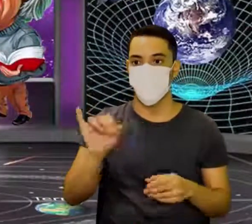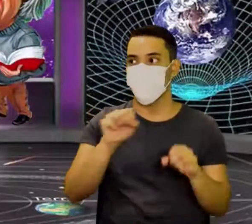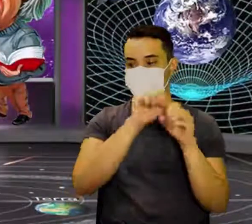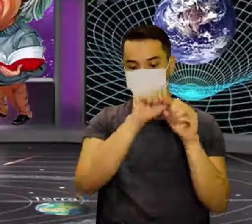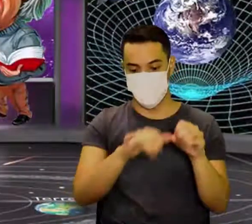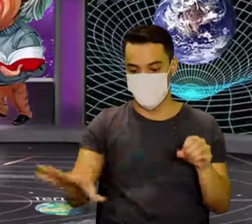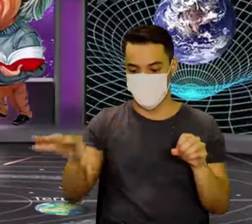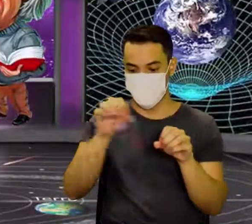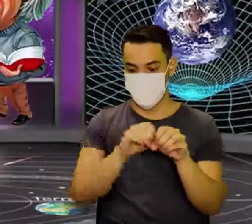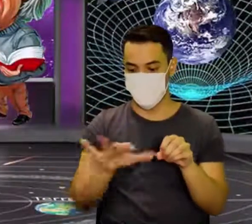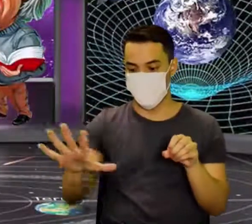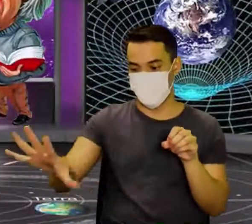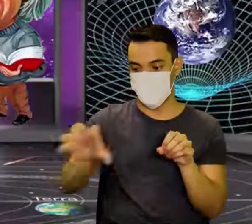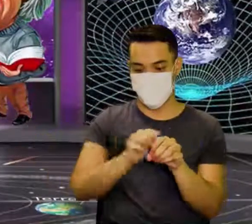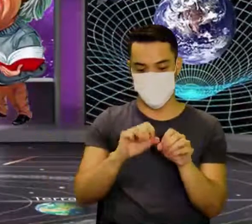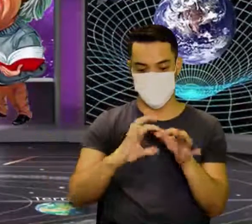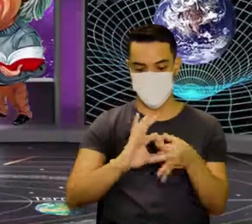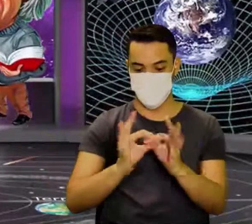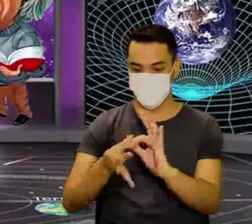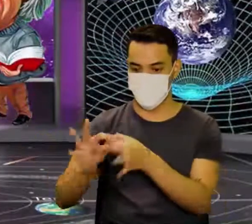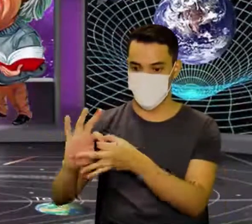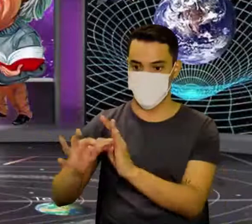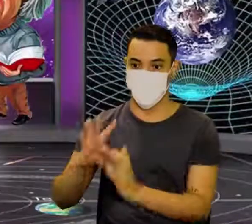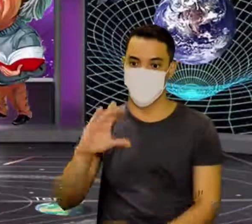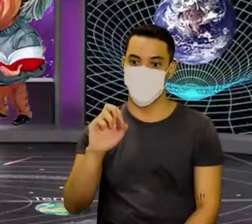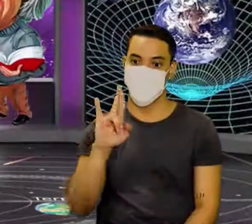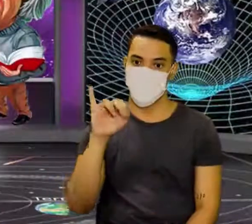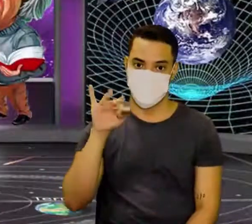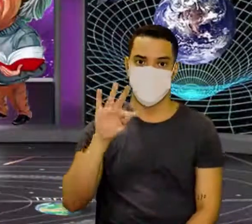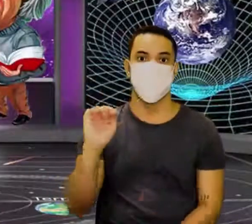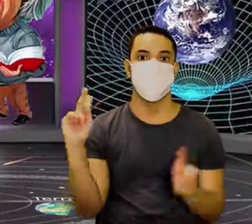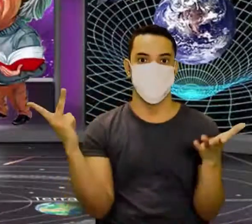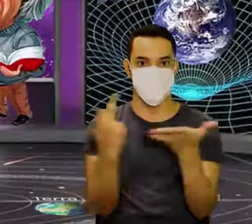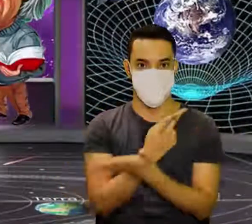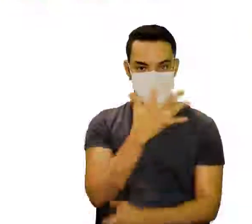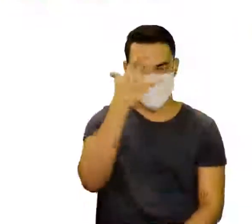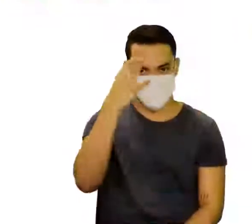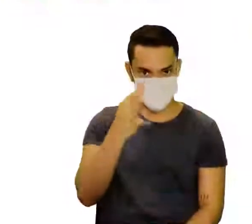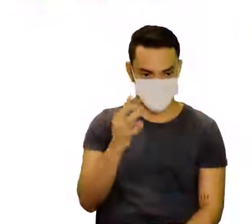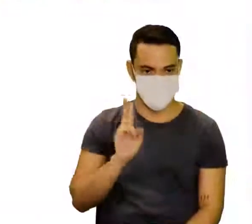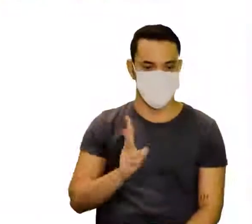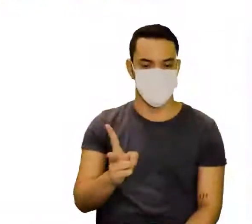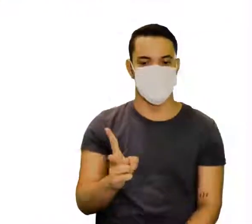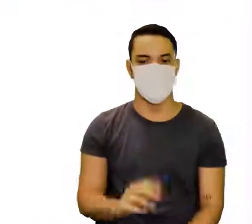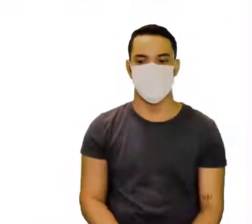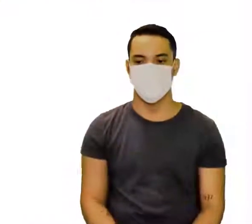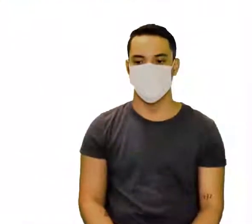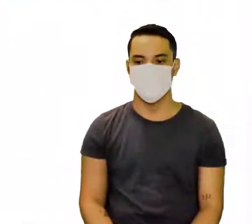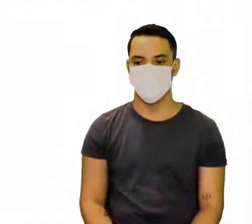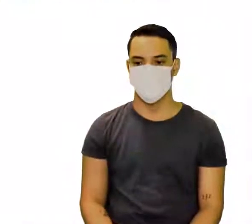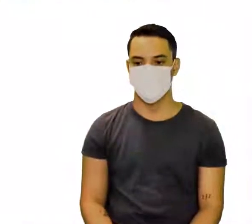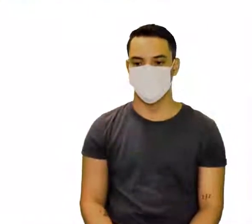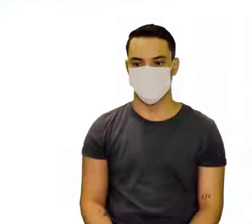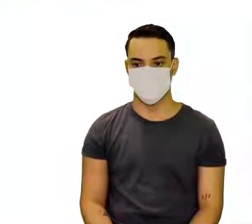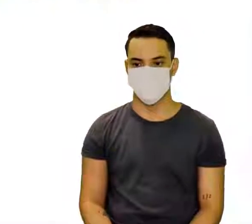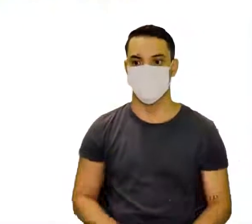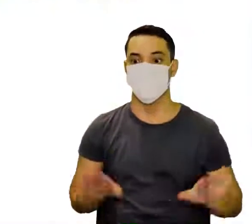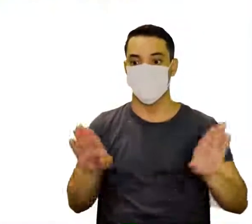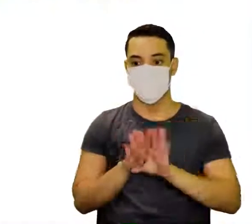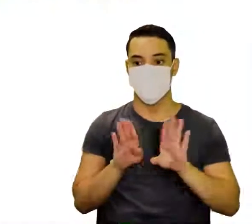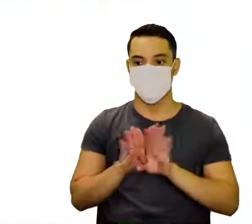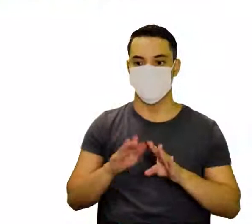a passagem de uma corrente. Entendido isso? Ok? Vamos continuar, olha só. E